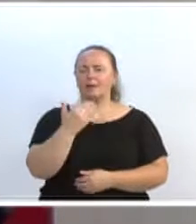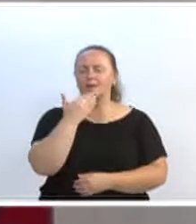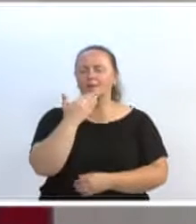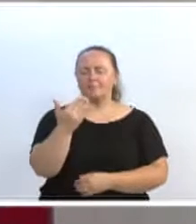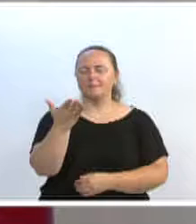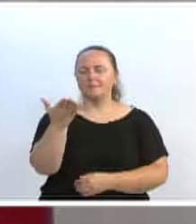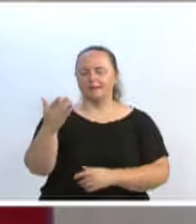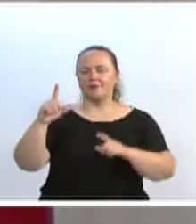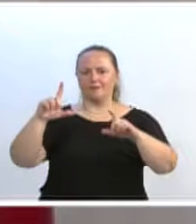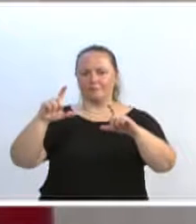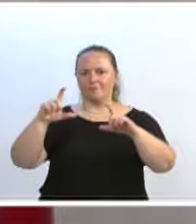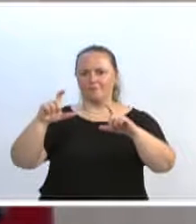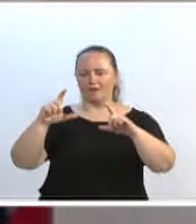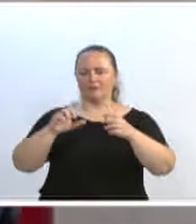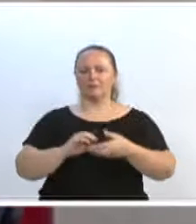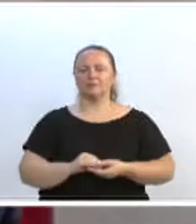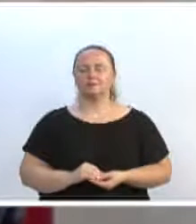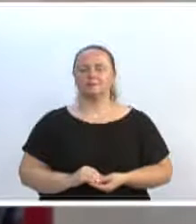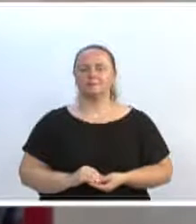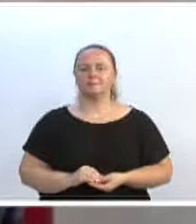foto.